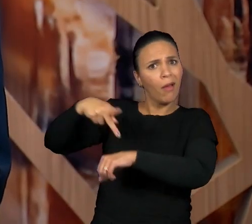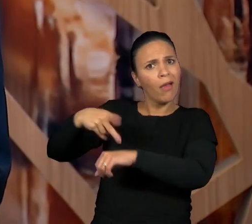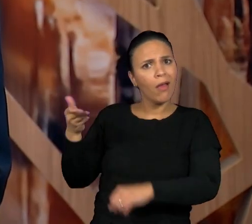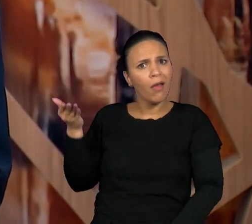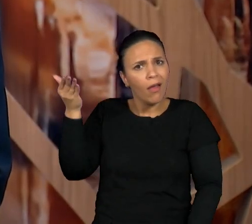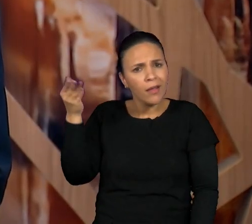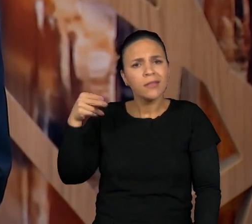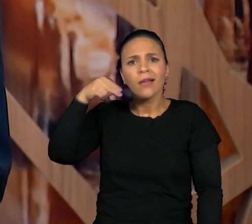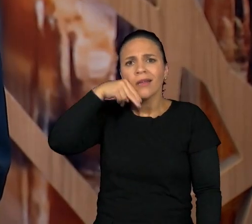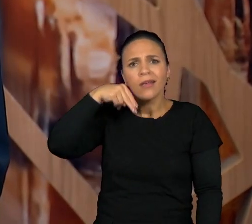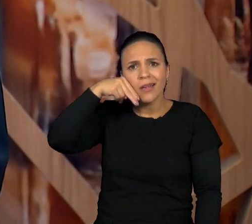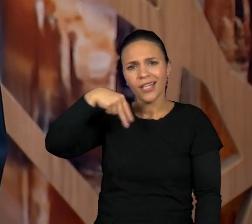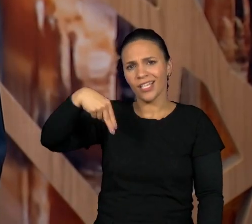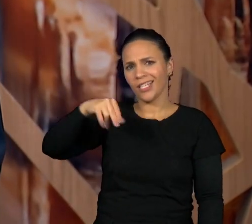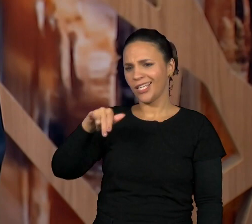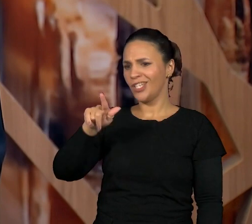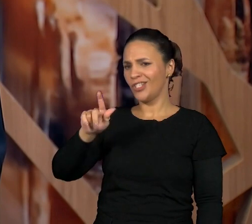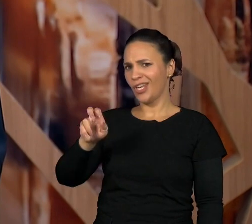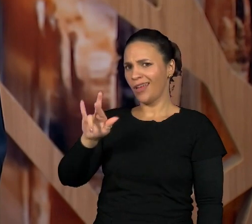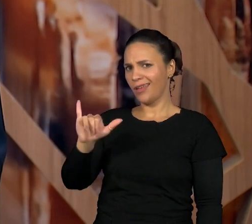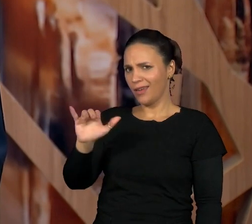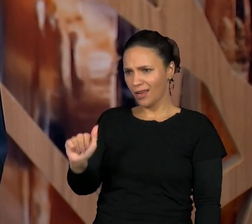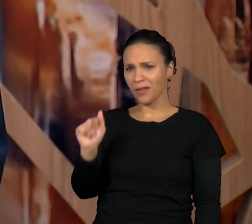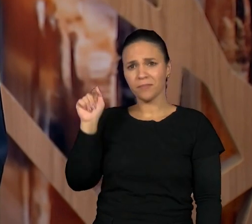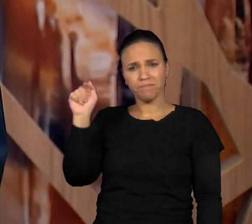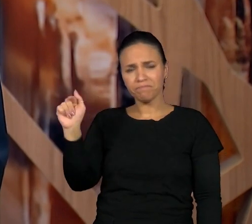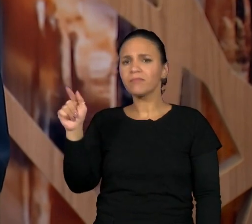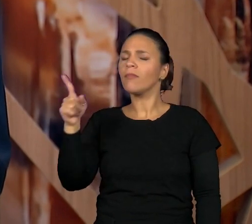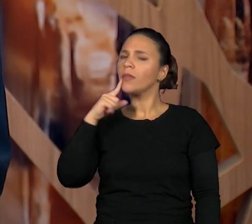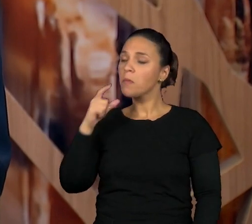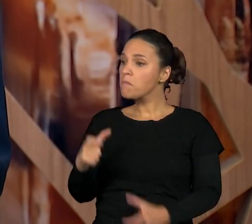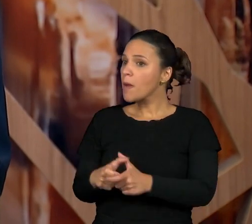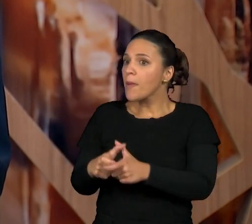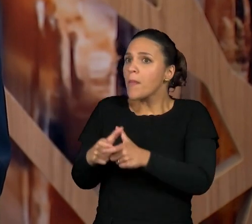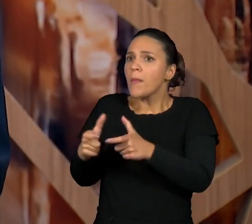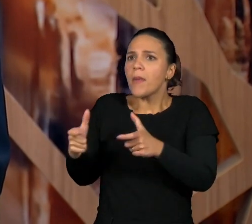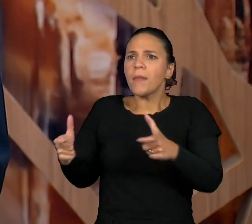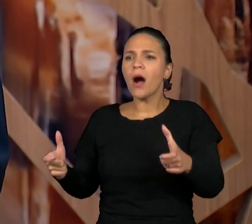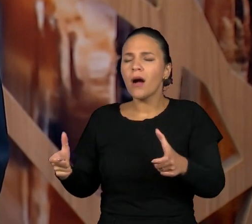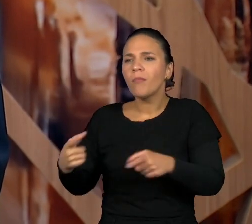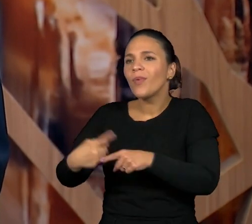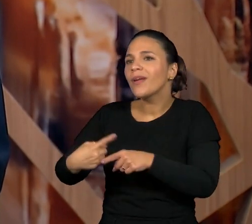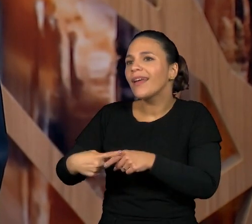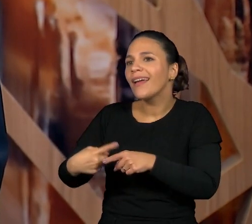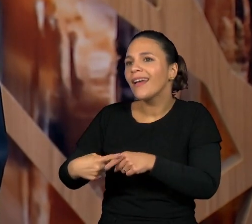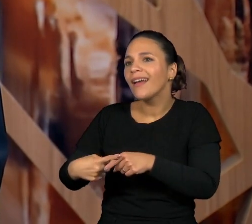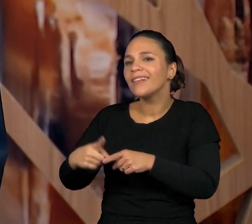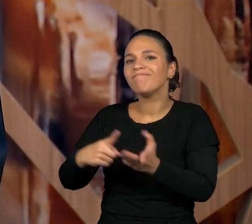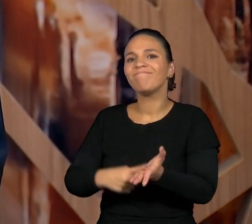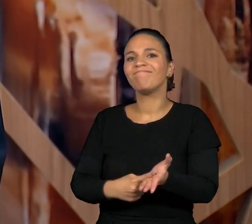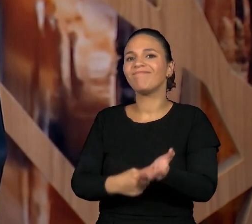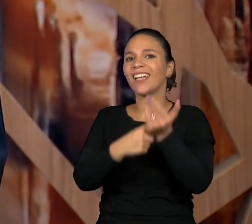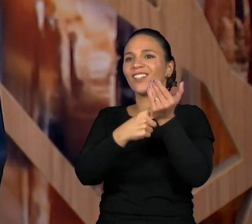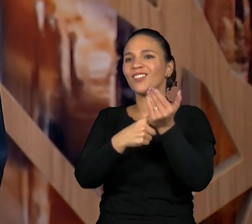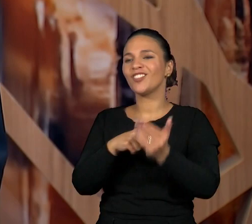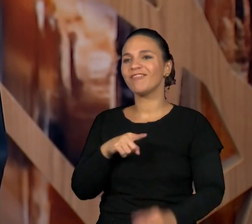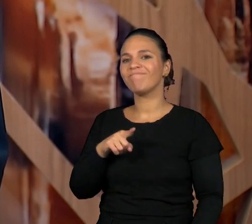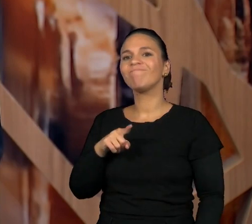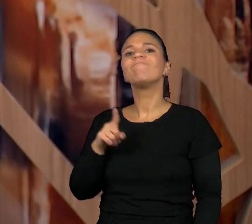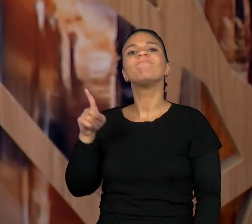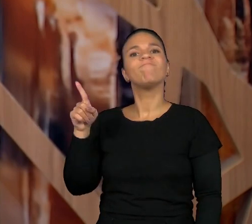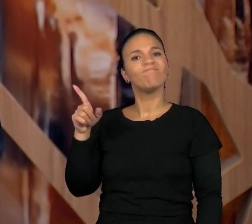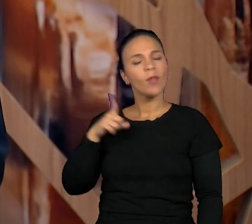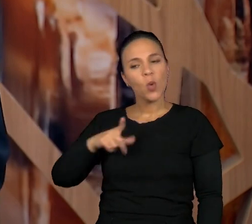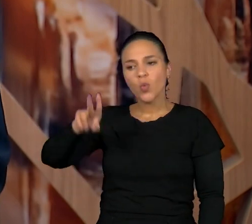cinema nigeriano, ele se desenvolveu muito por conta da tecnologia, do uso das tecnologias,